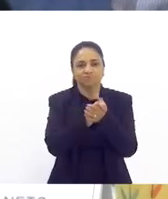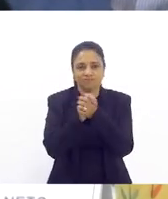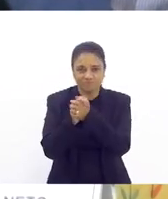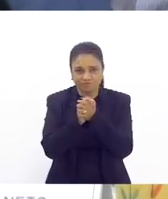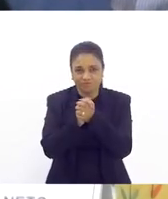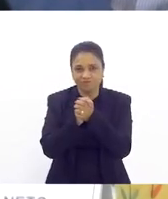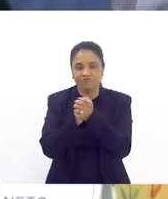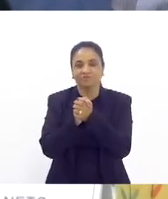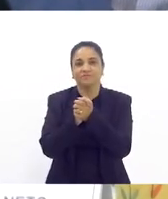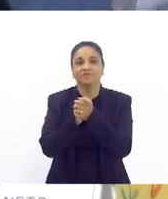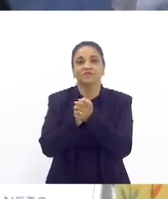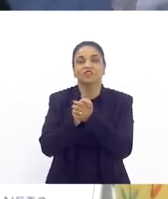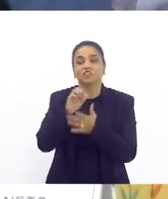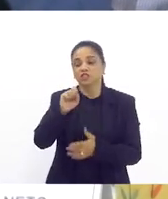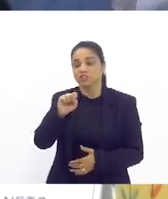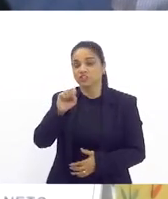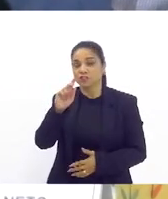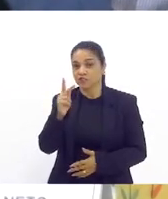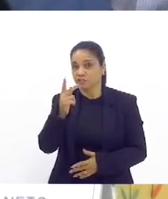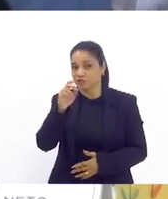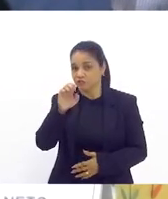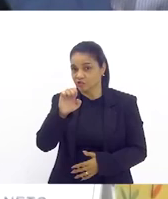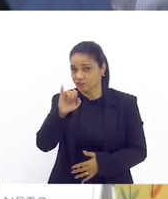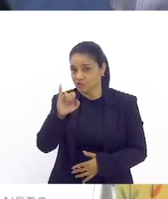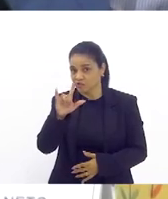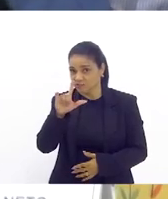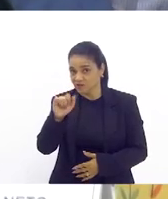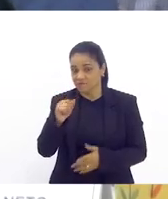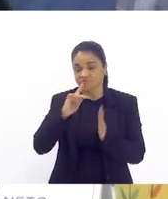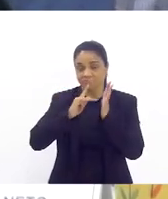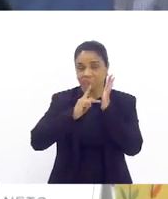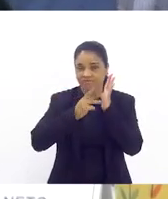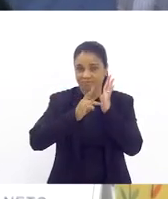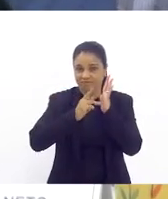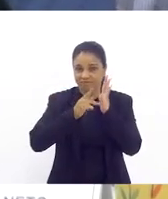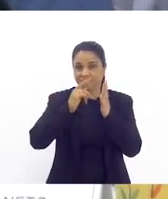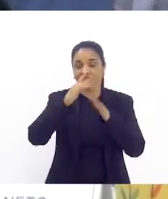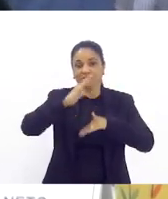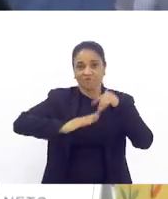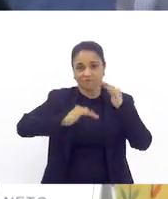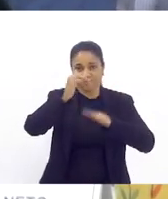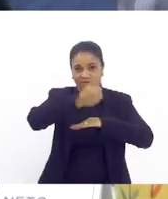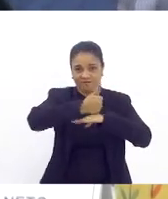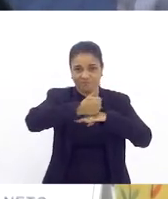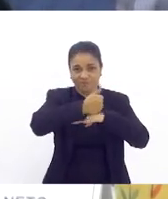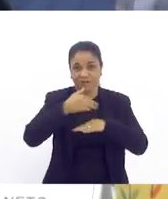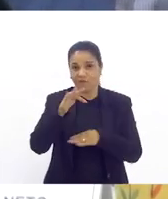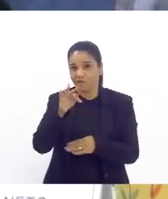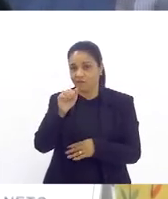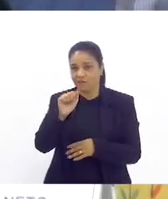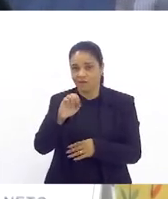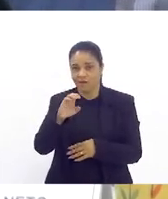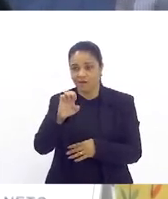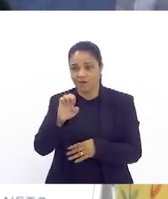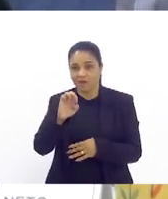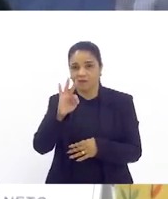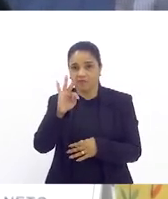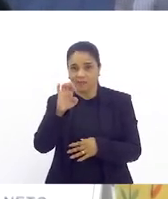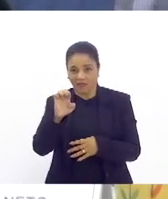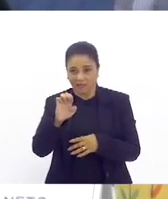a senhora Sheila pelo sindicato da dos profissionais de educação da Faetec Malvina